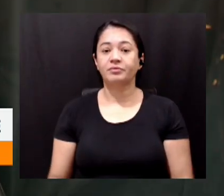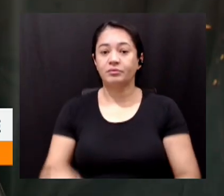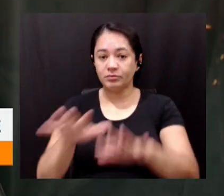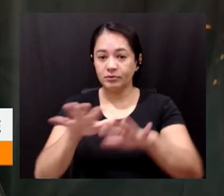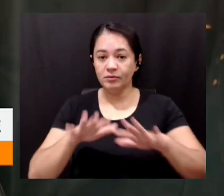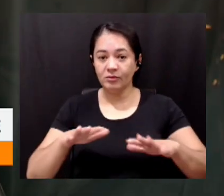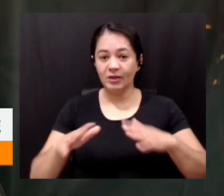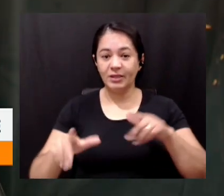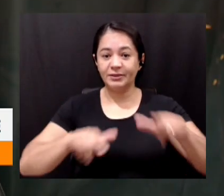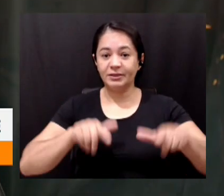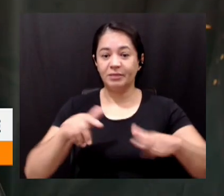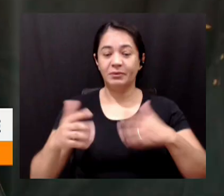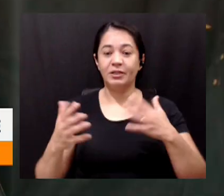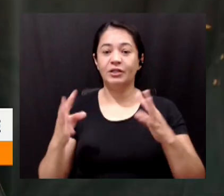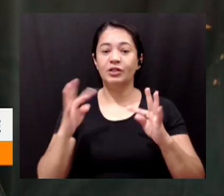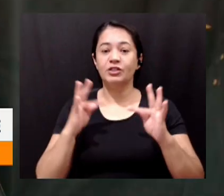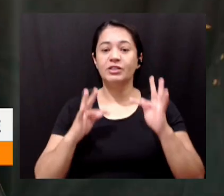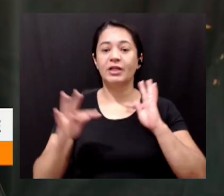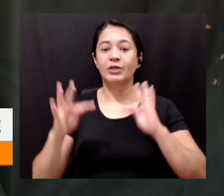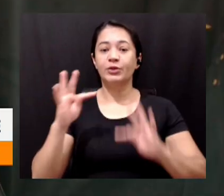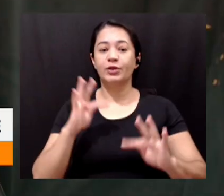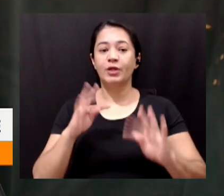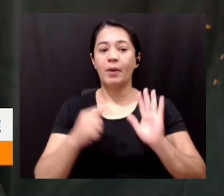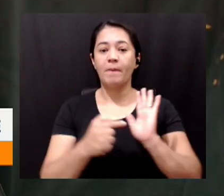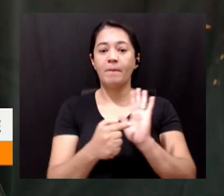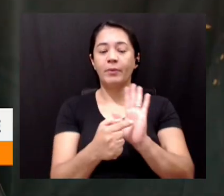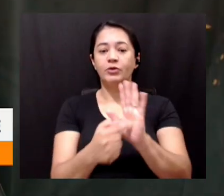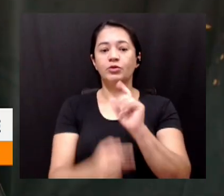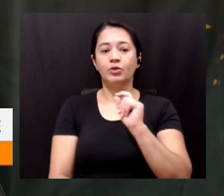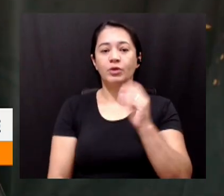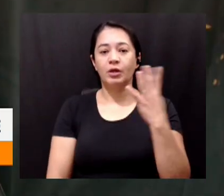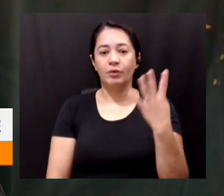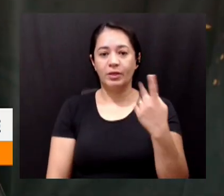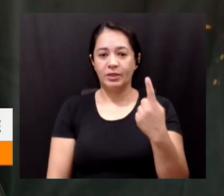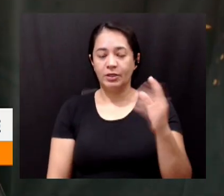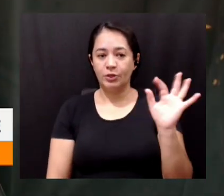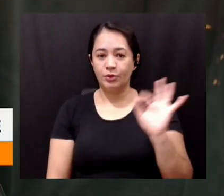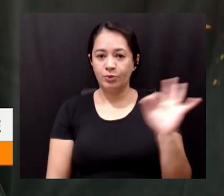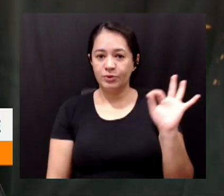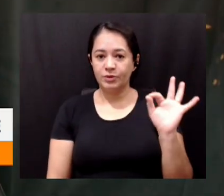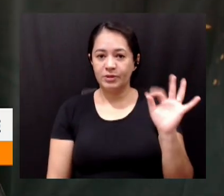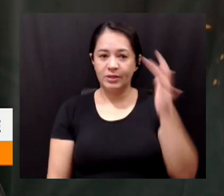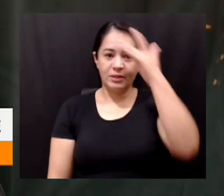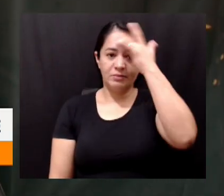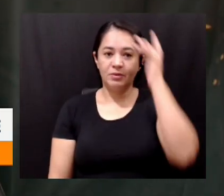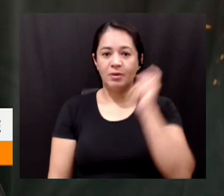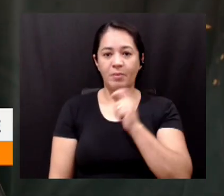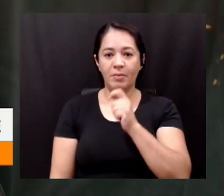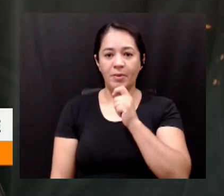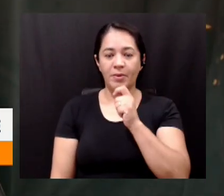Estado mostrou que 41% dos entrevistados passaram para as